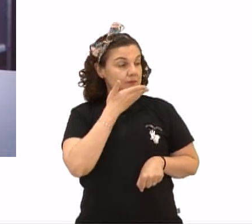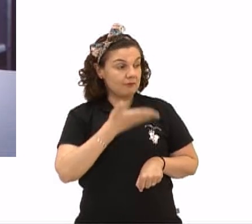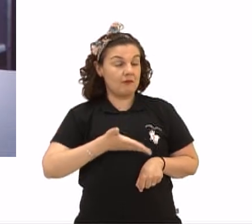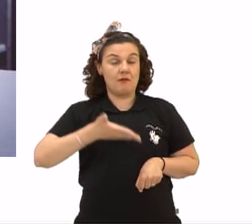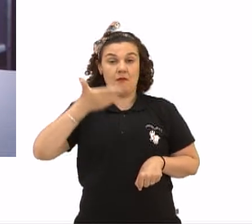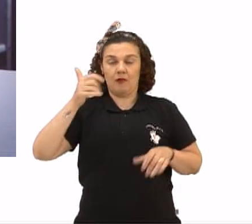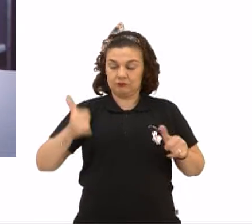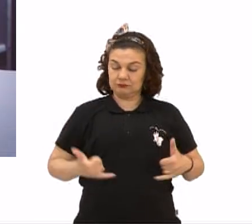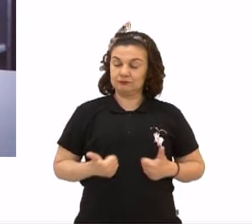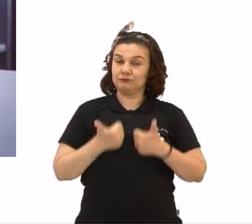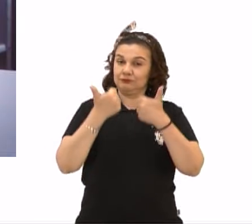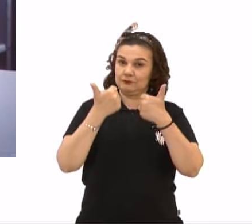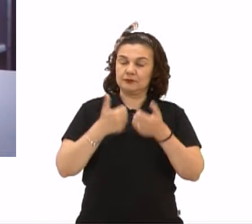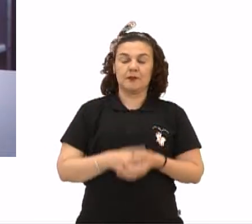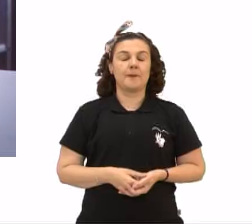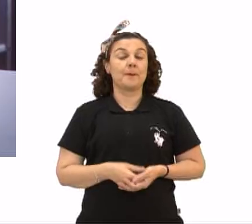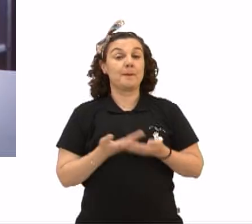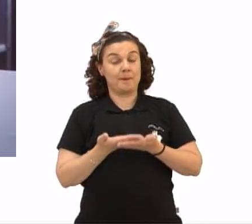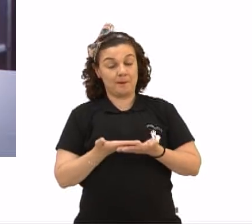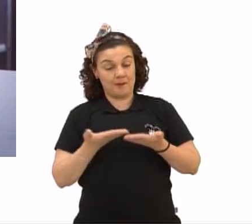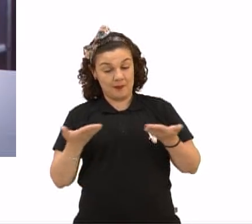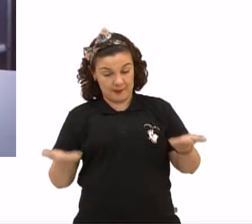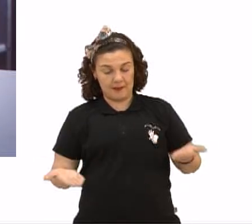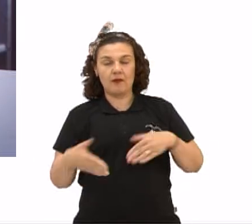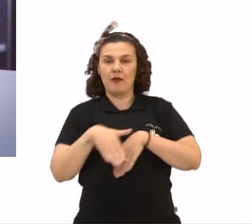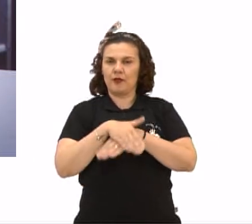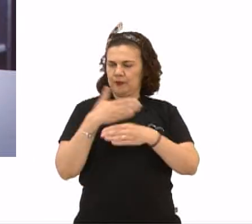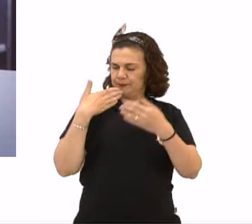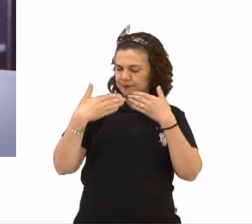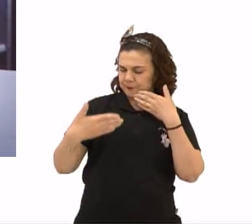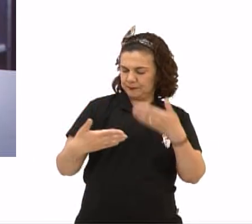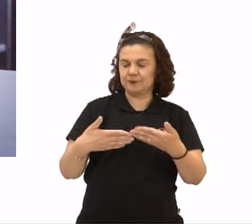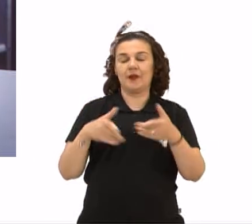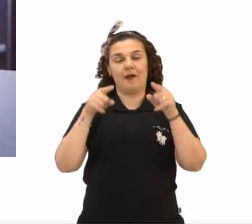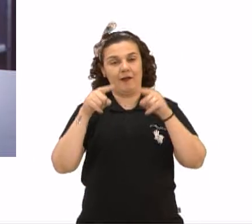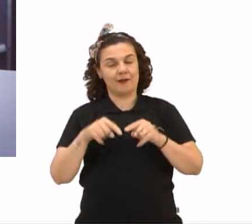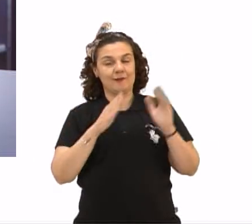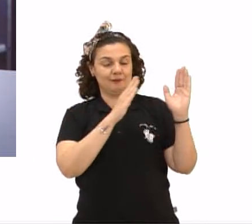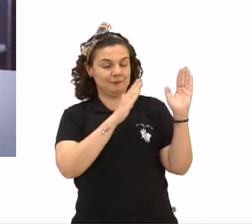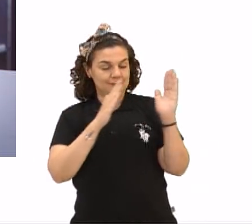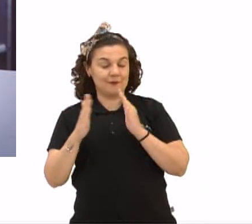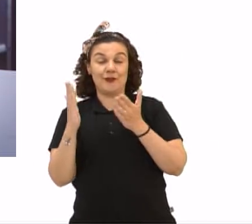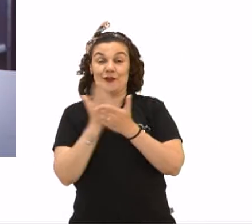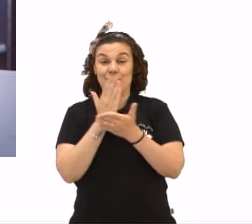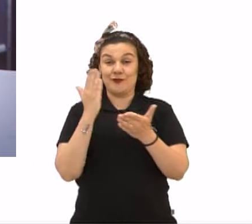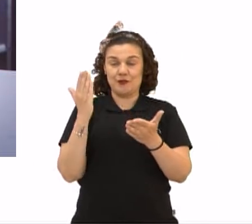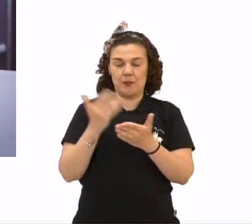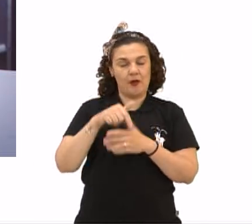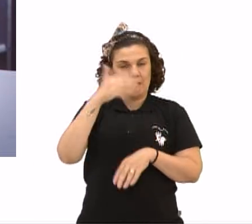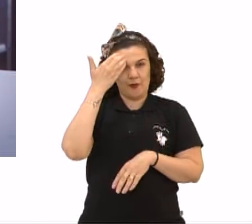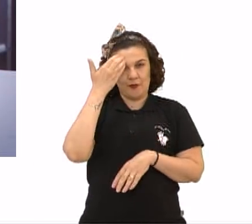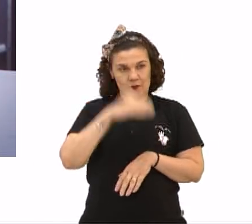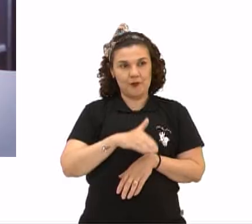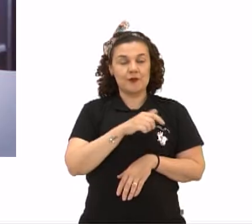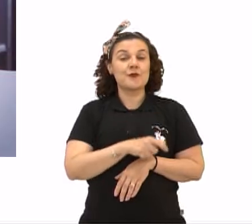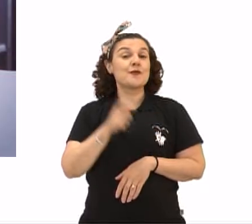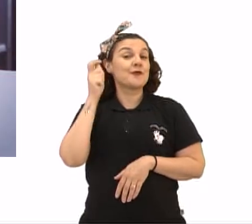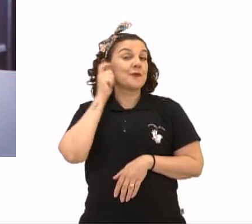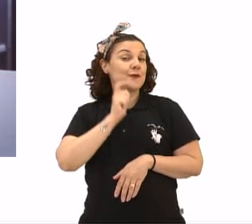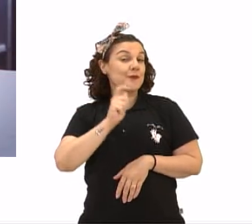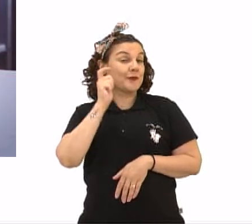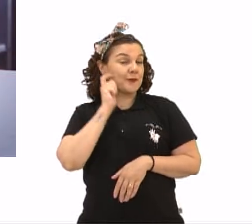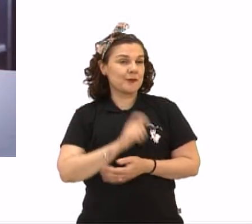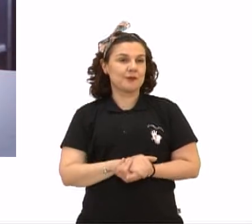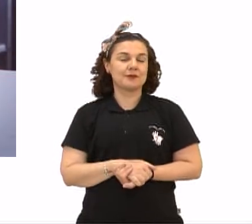se torna, né? Então, isso aqui foi a nossa entrevista aqui diretamente da Gibiteca de Curitiba com o Fúvio